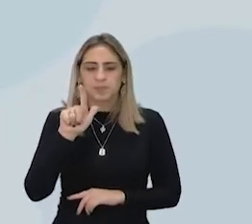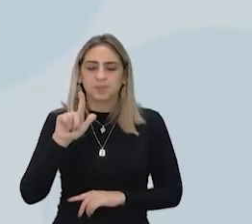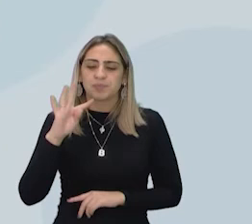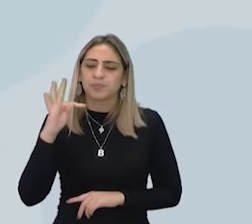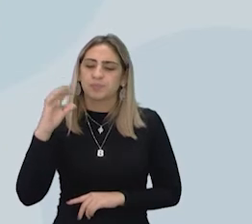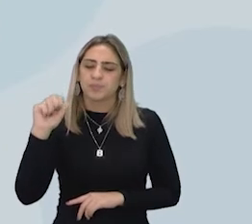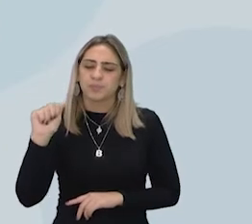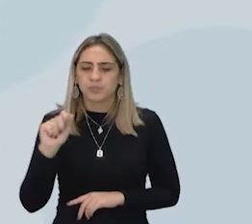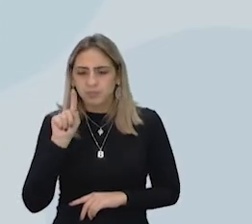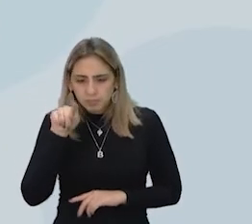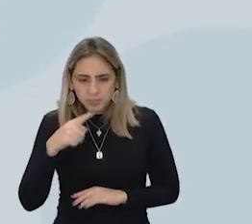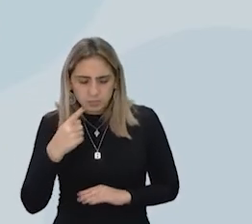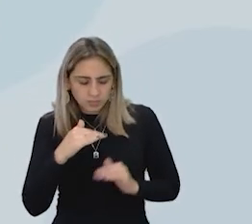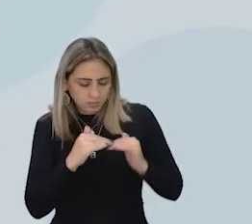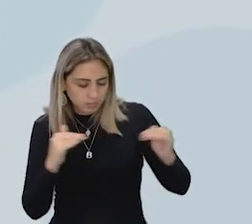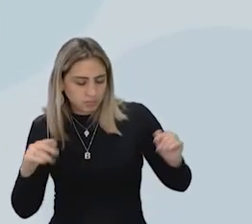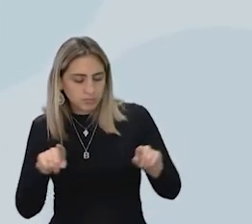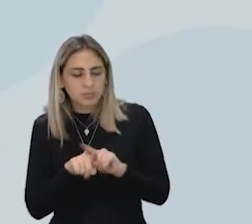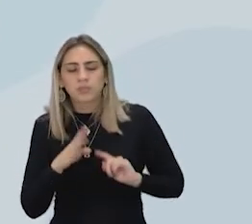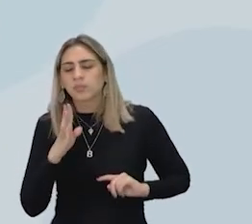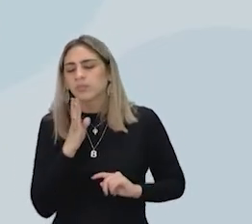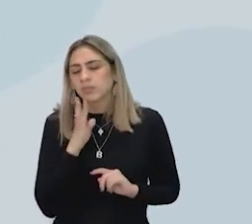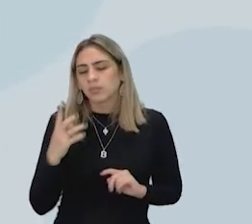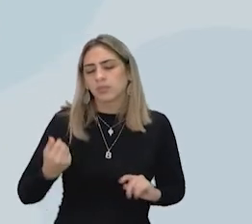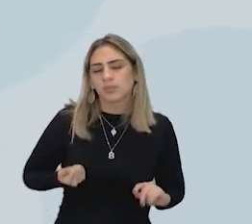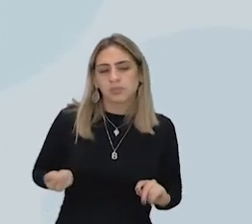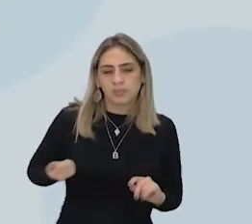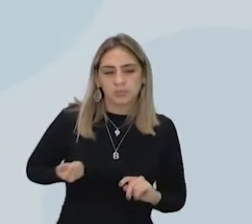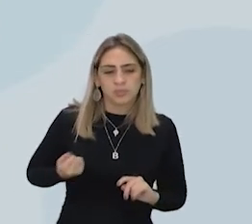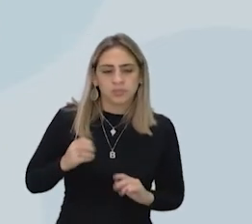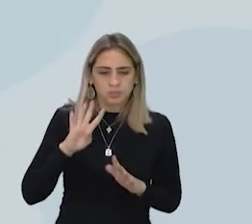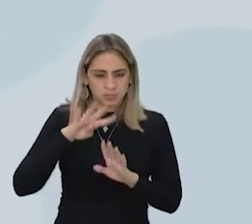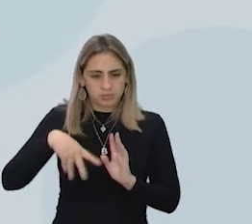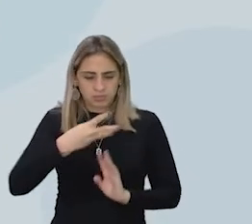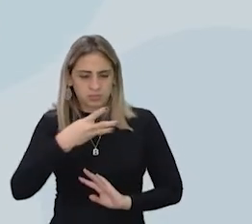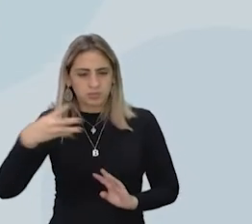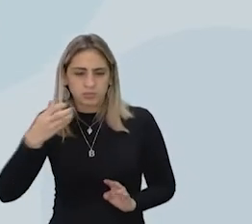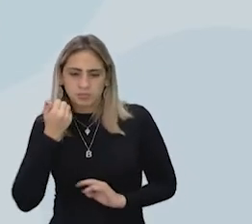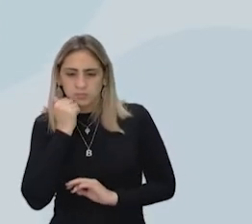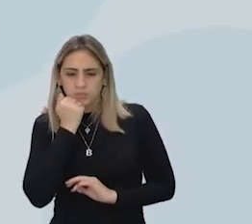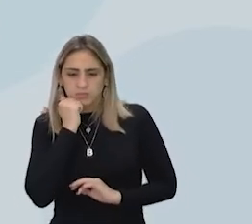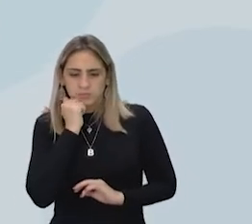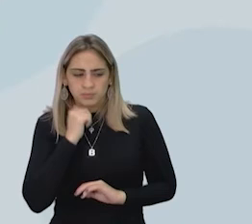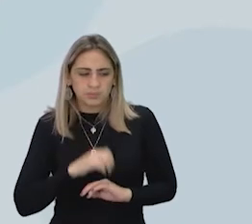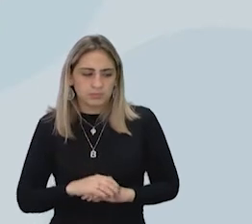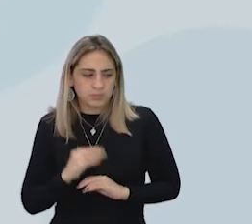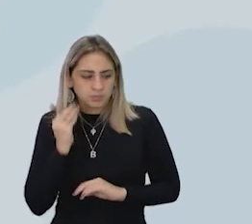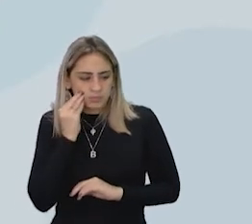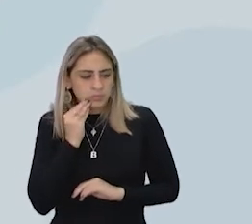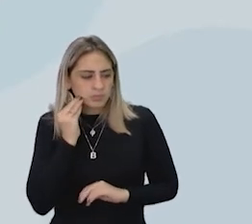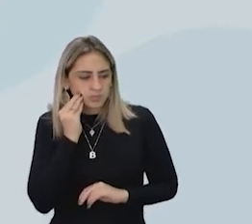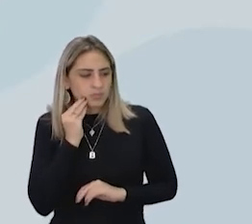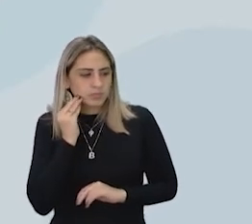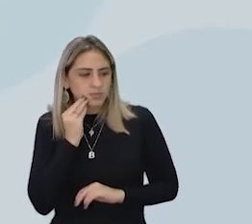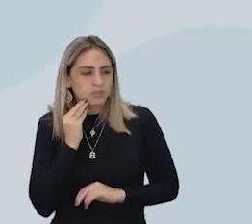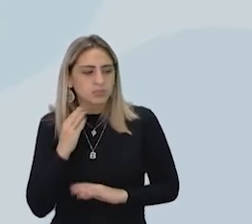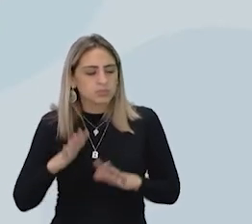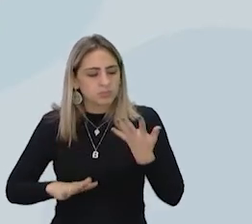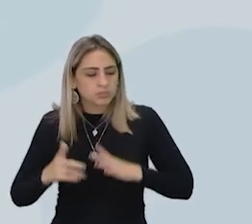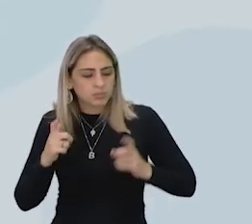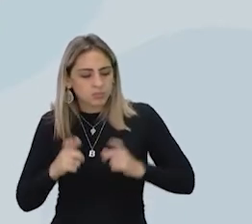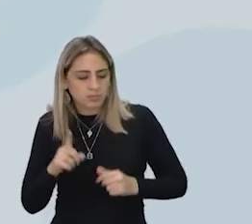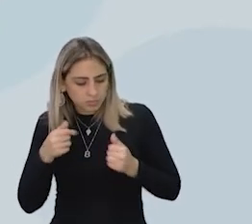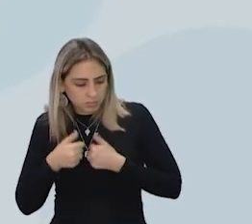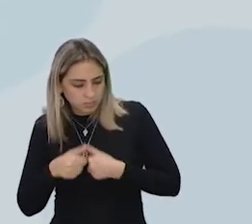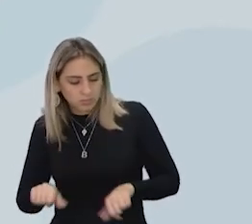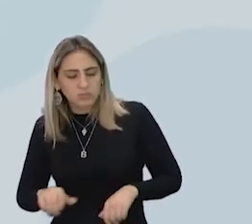é uma constante, também conhecido um número tabelado, que os cientistas já fizeram muitos experimentos e dependendo do lugar que você